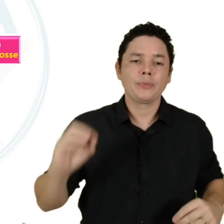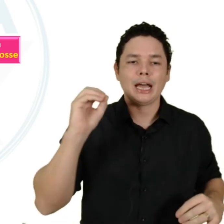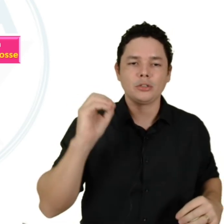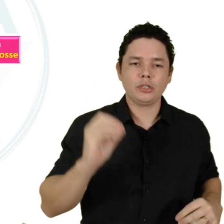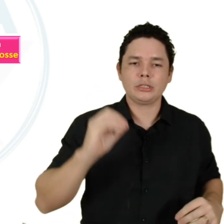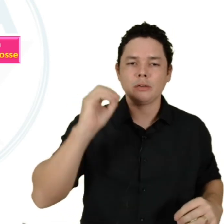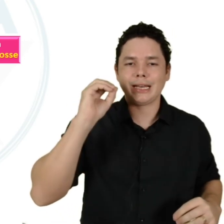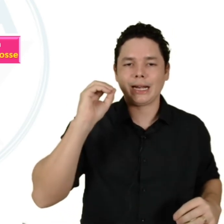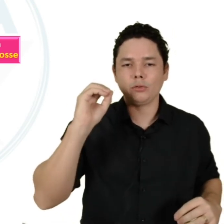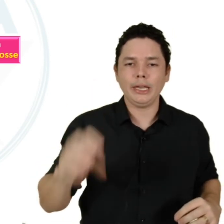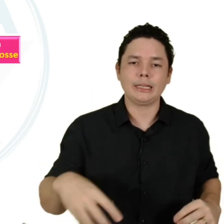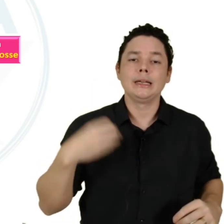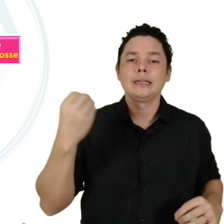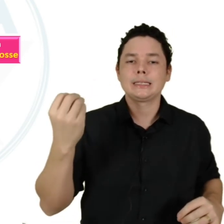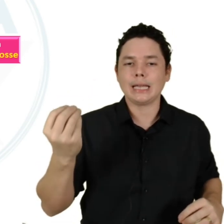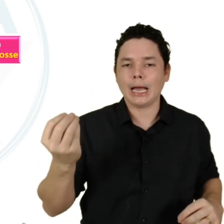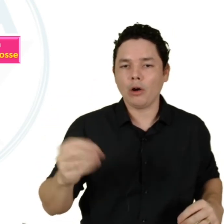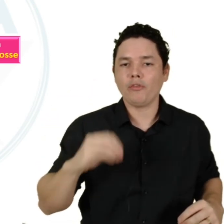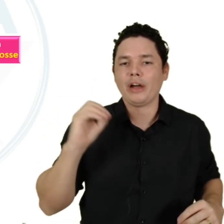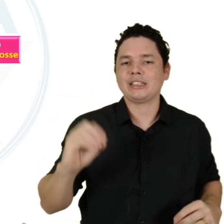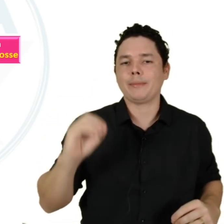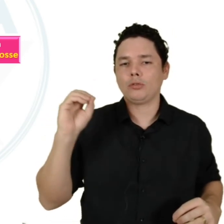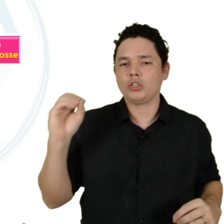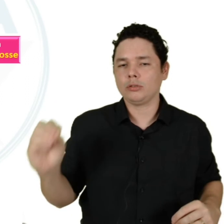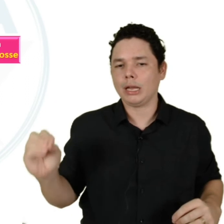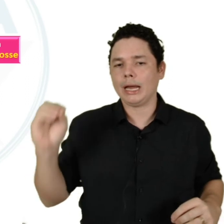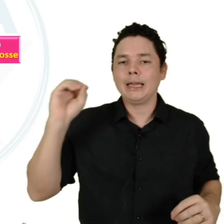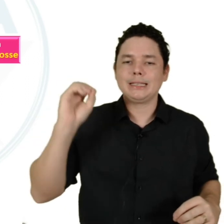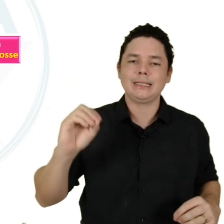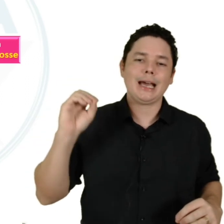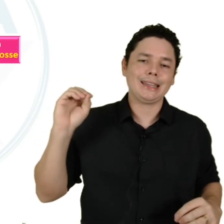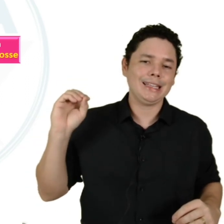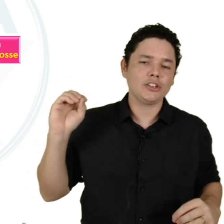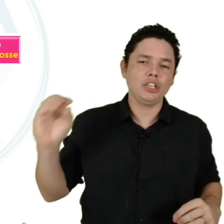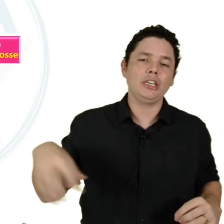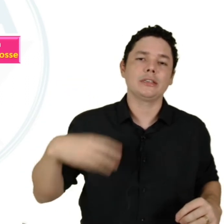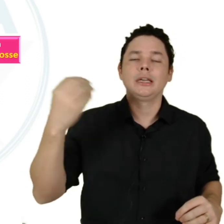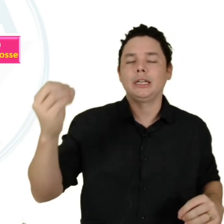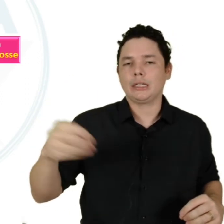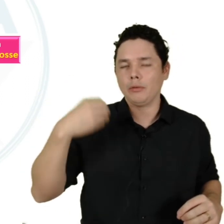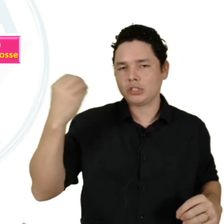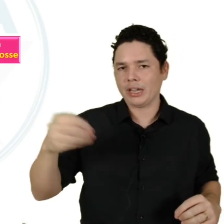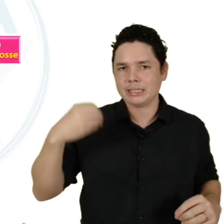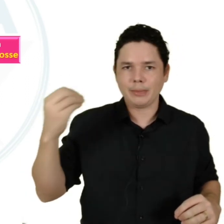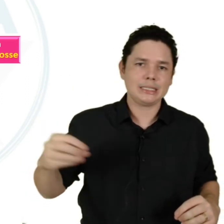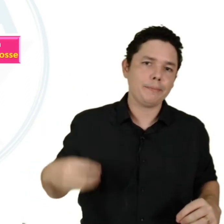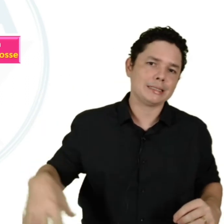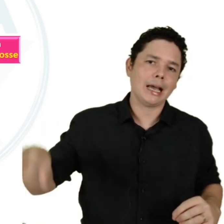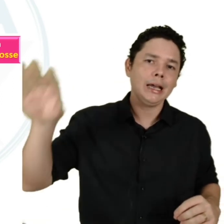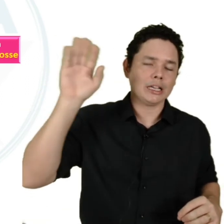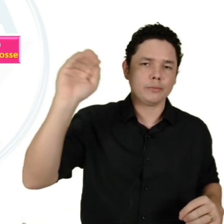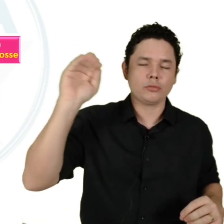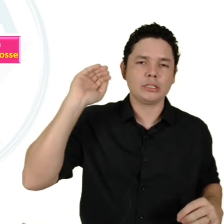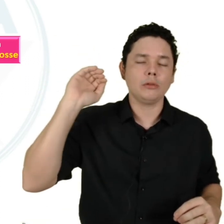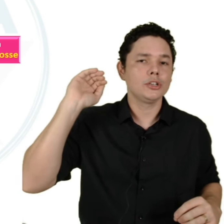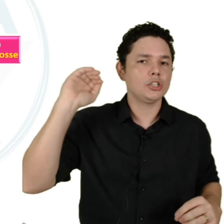posse. A substituição será gratuita, salvo afastamento do titular exceder a 30 dias. Então, ele só vai receber se passar